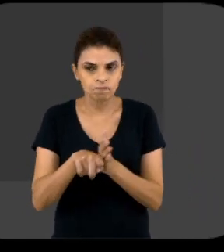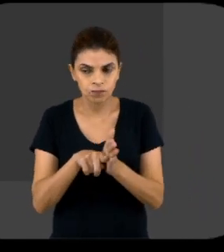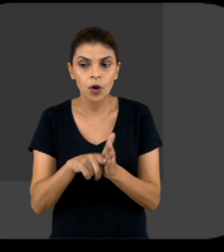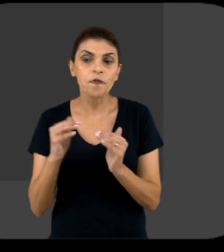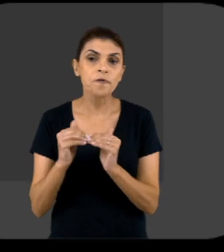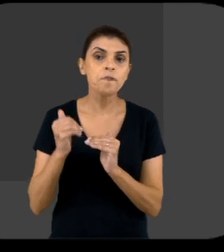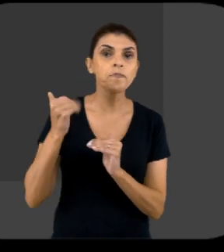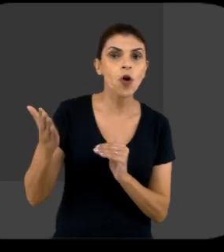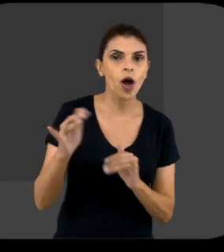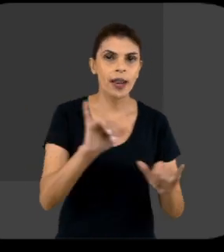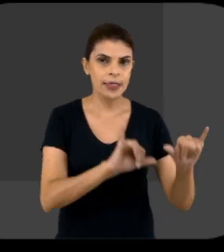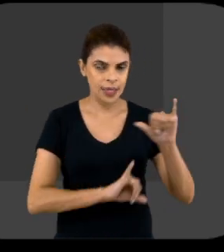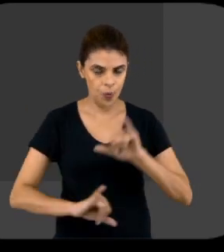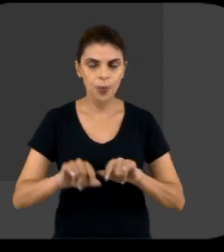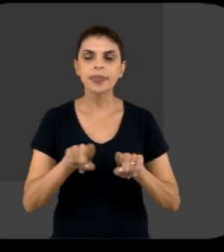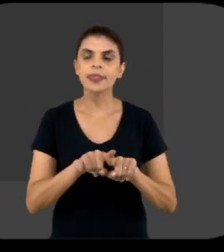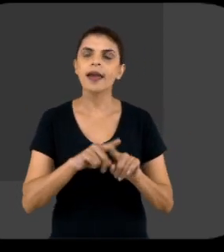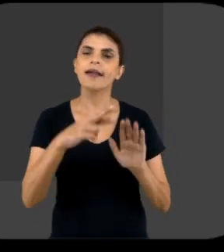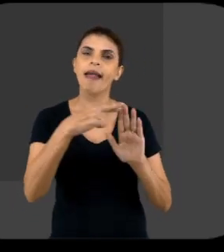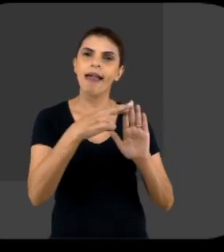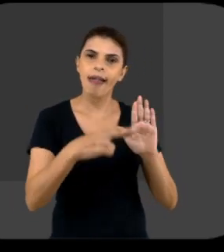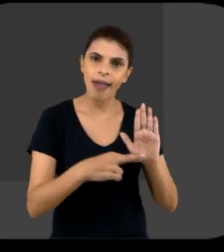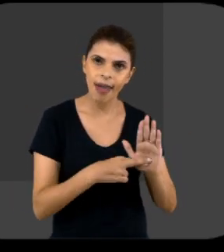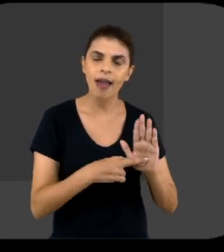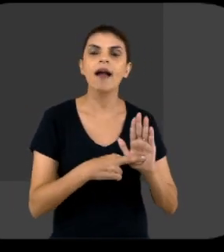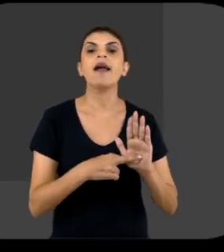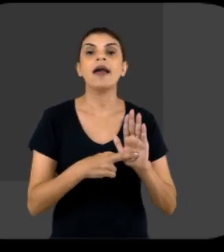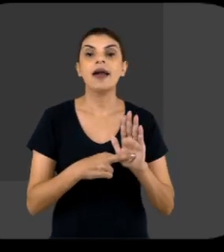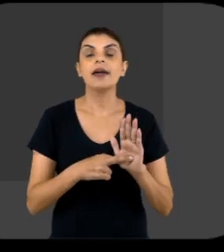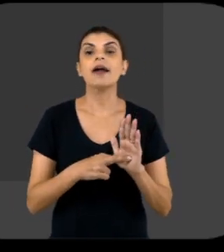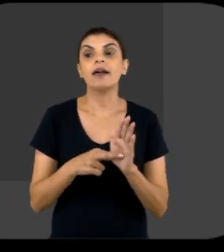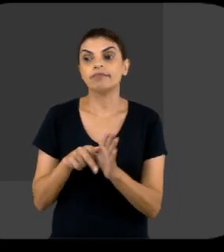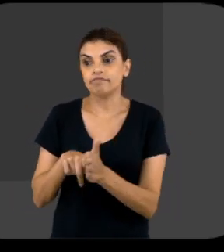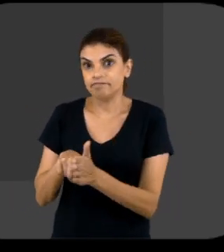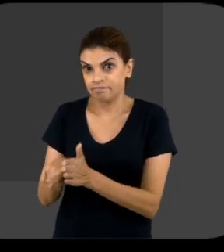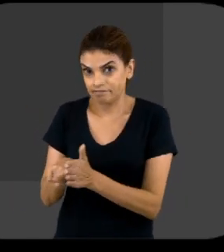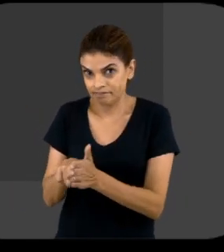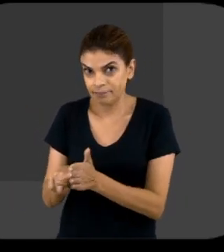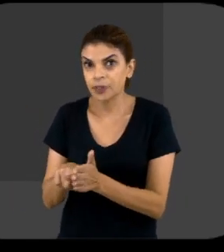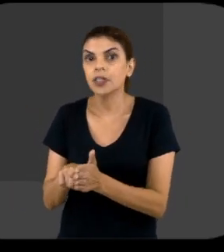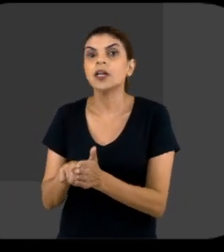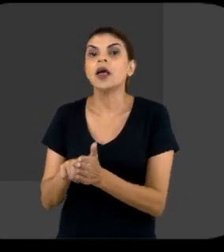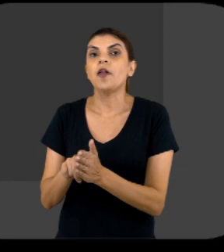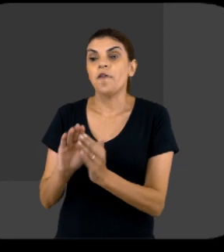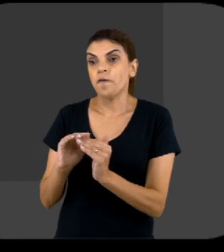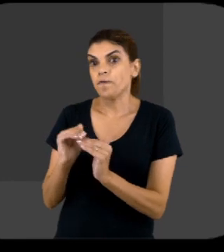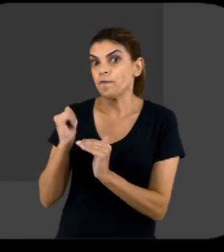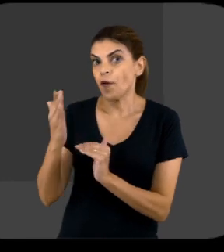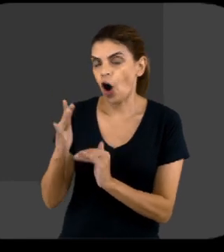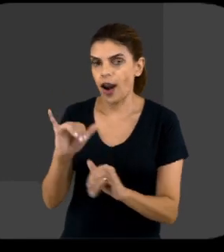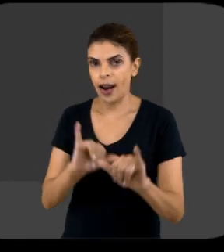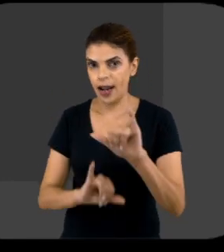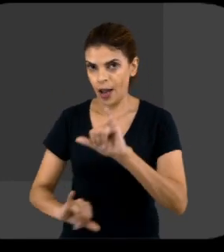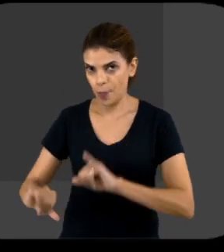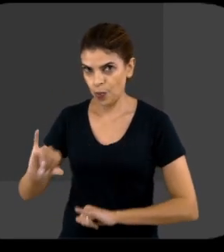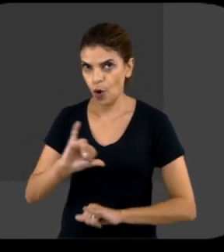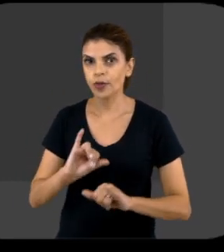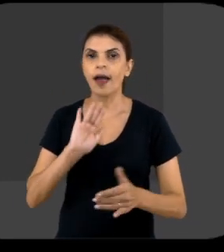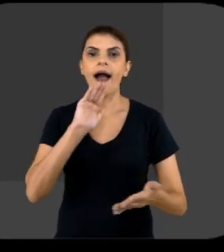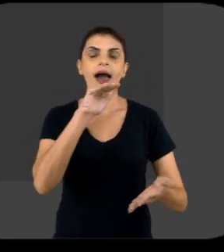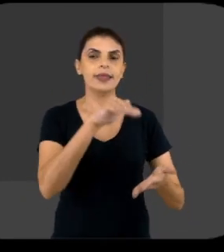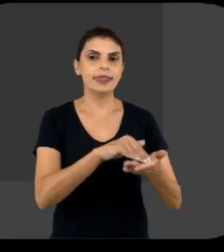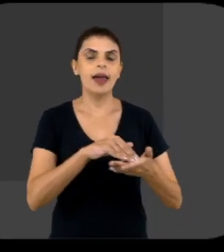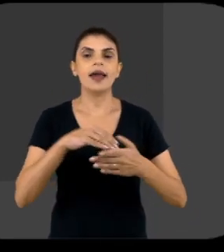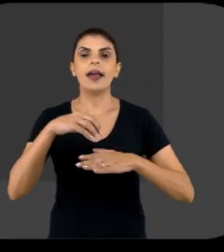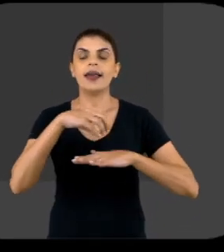coleta de amostras. Então, ela tem requisitos desde a coleta da amostra, que pode ser realizada fora do laboratório, até